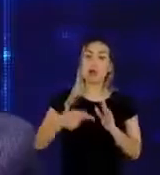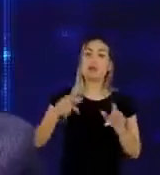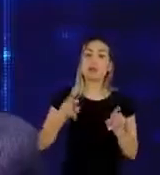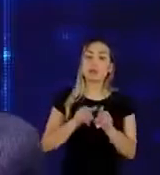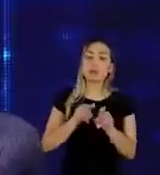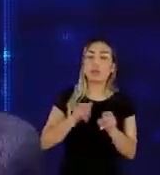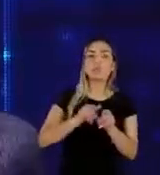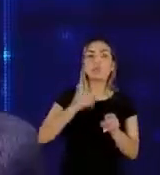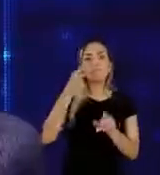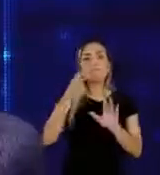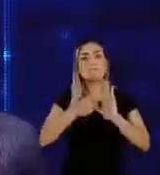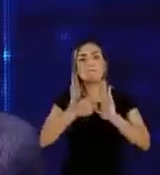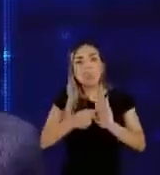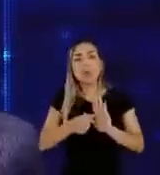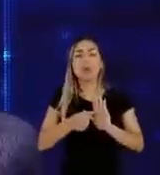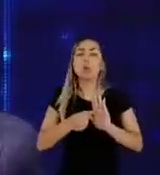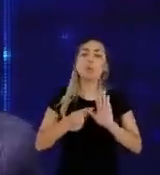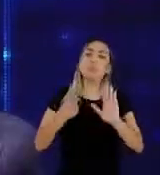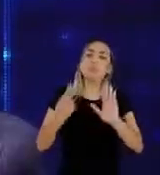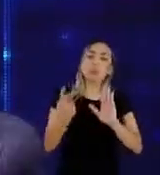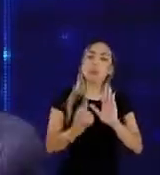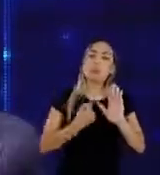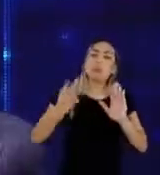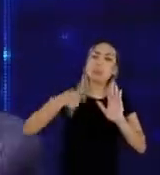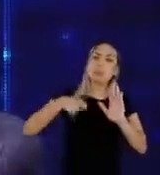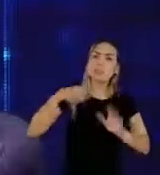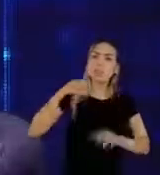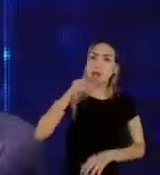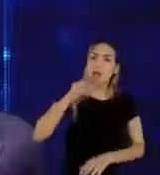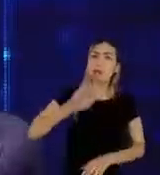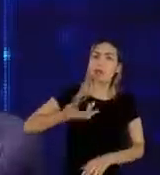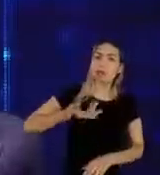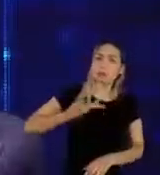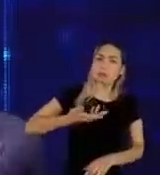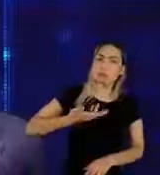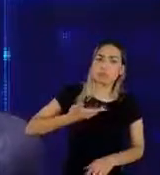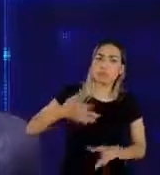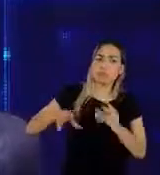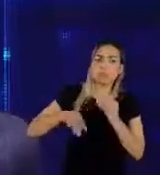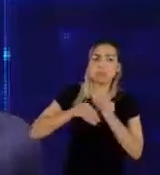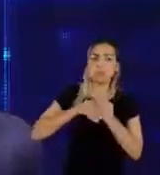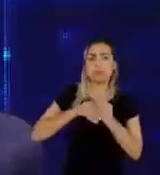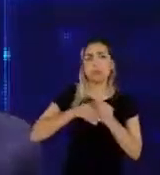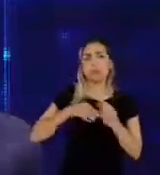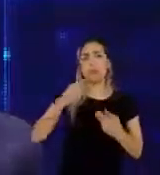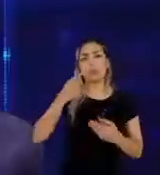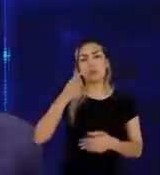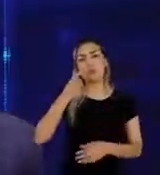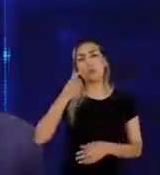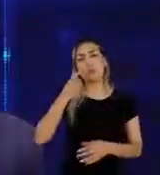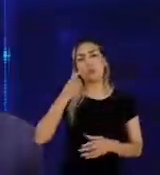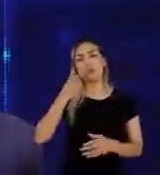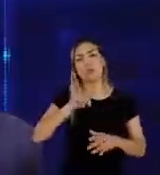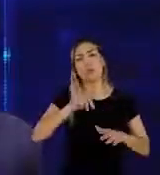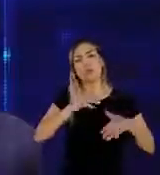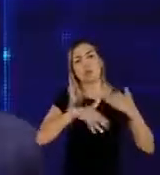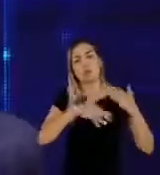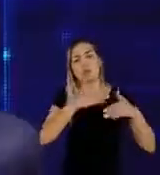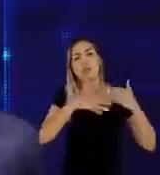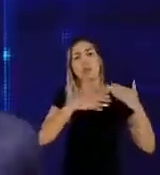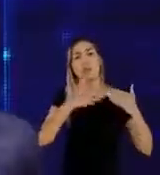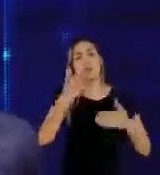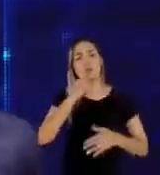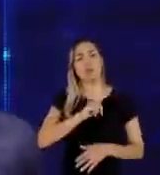gente precisa inserir de forma acelerada, né, a inovação no setor elétrico brasileiro. Acho que feitas essas